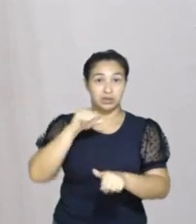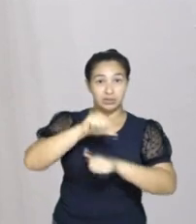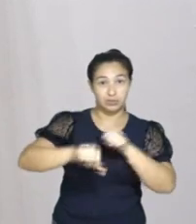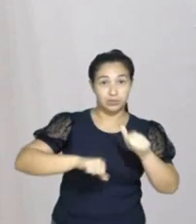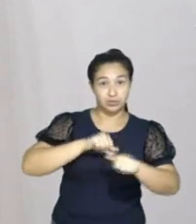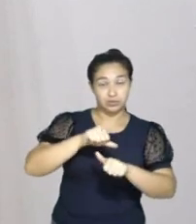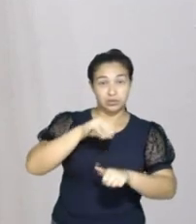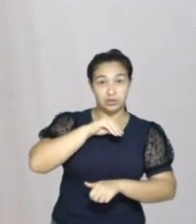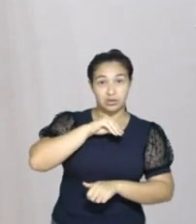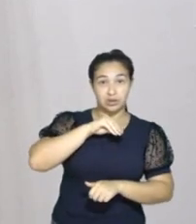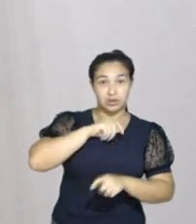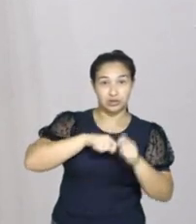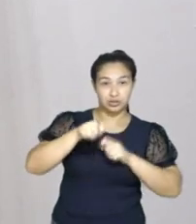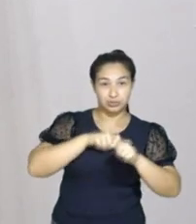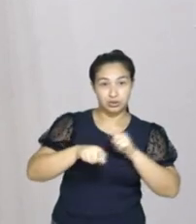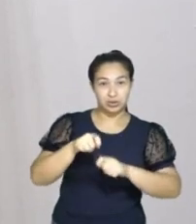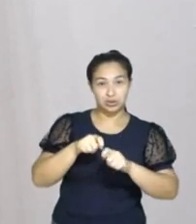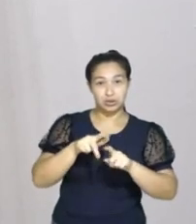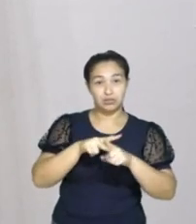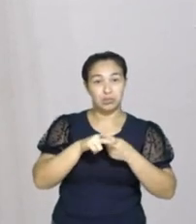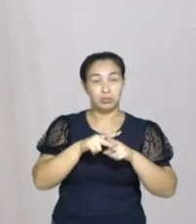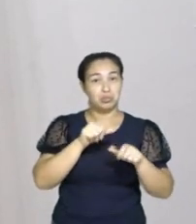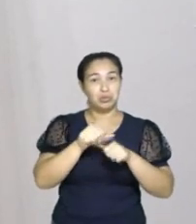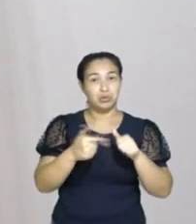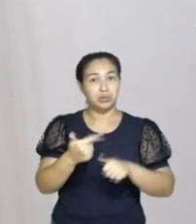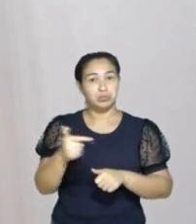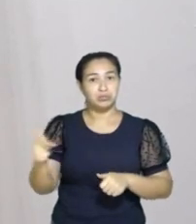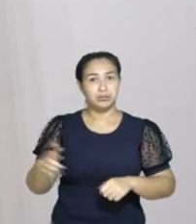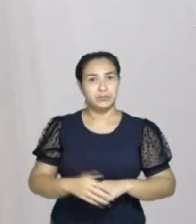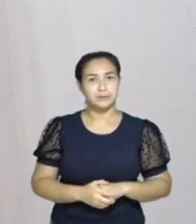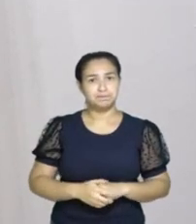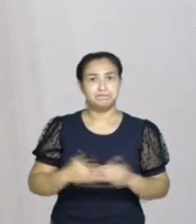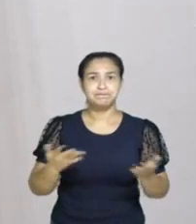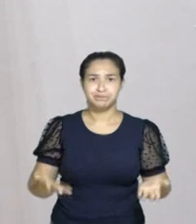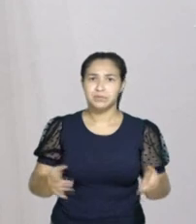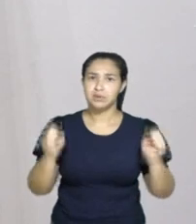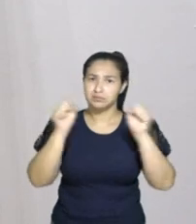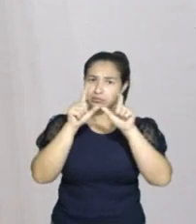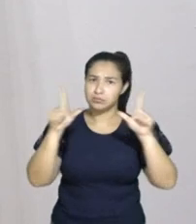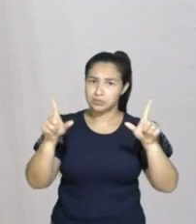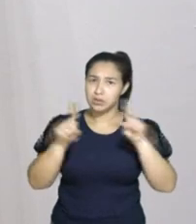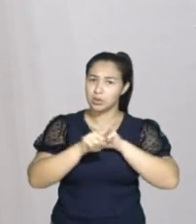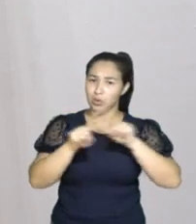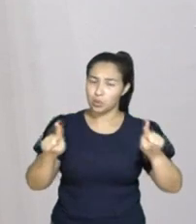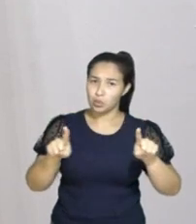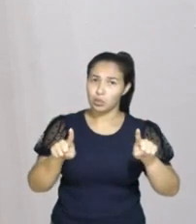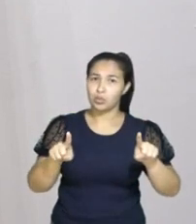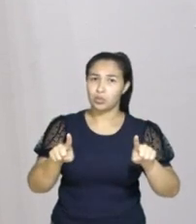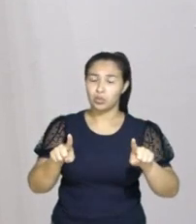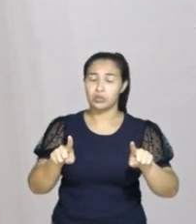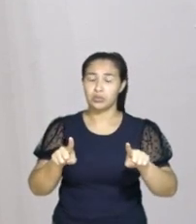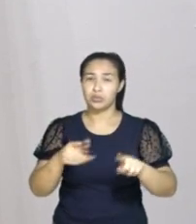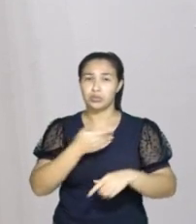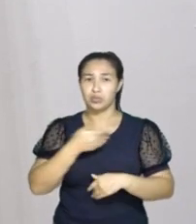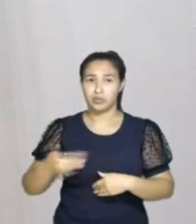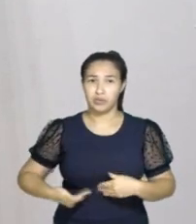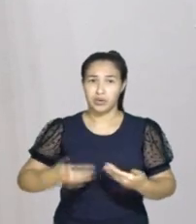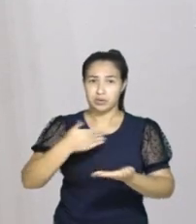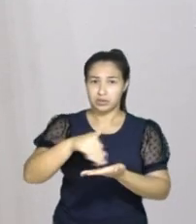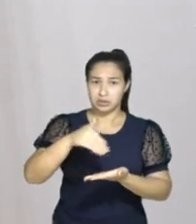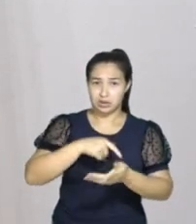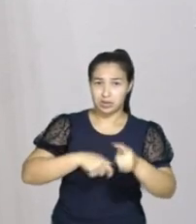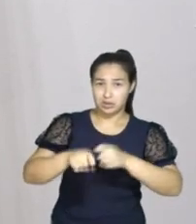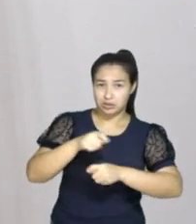corrige isso Então quero fazer uma advertência ao governo e a secretaria de